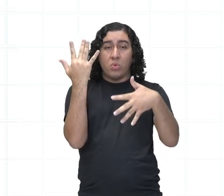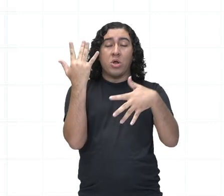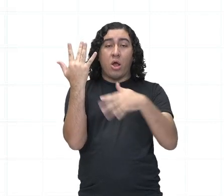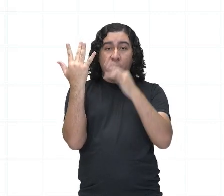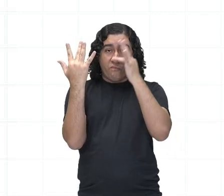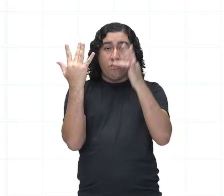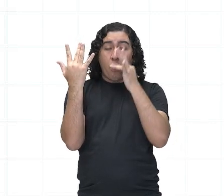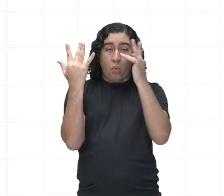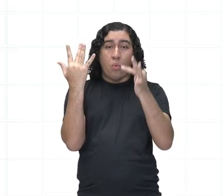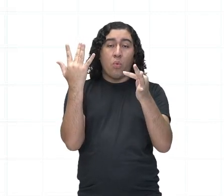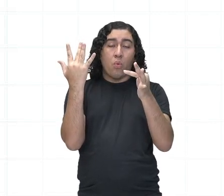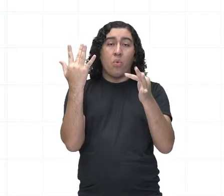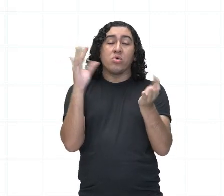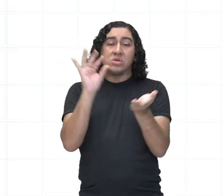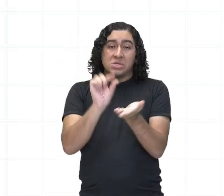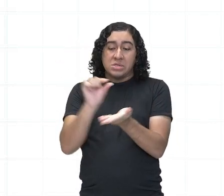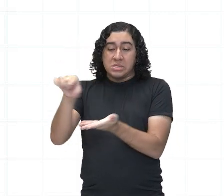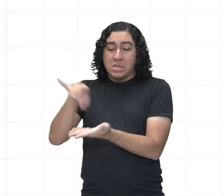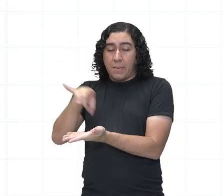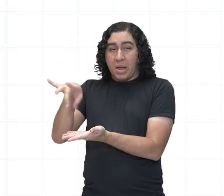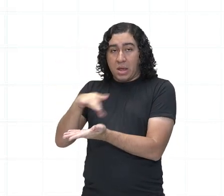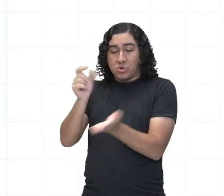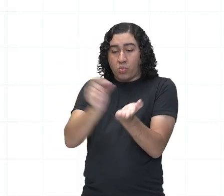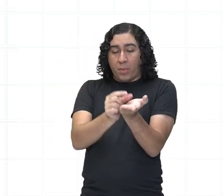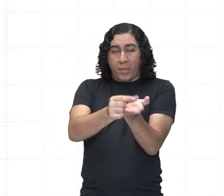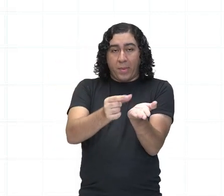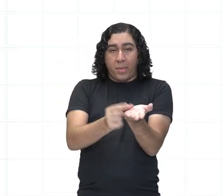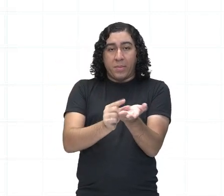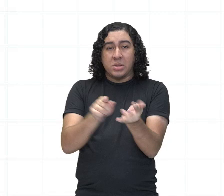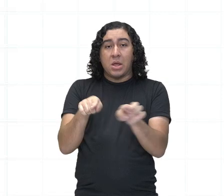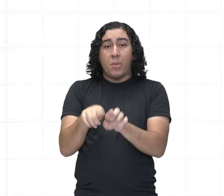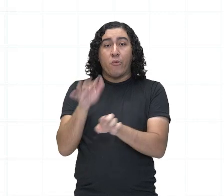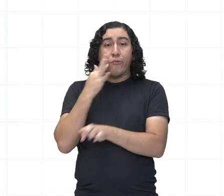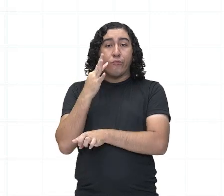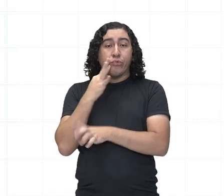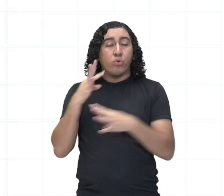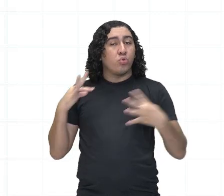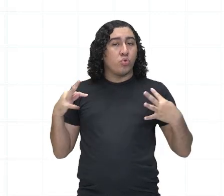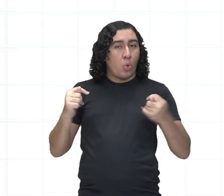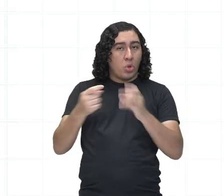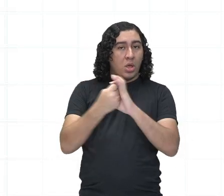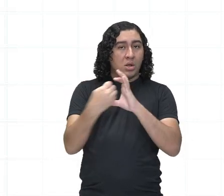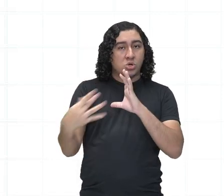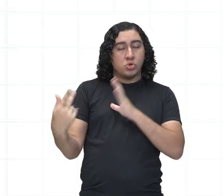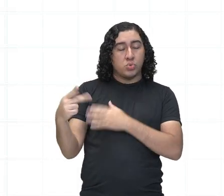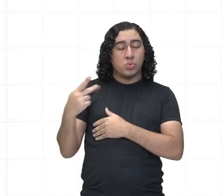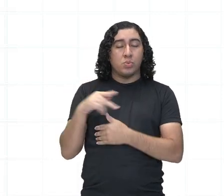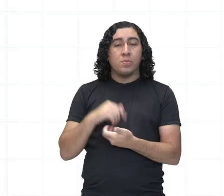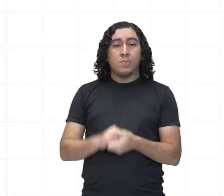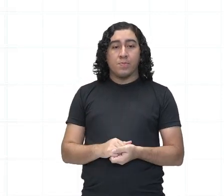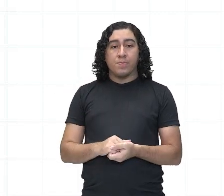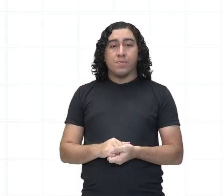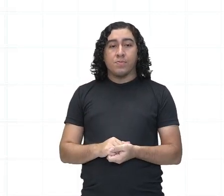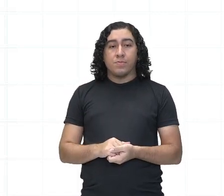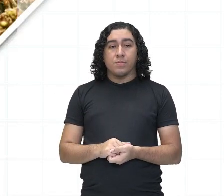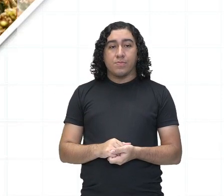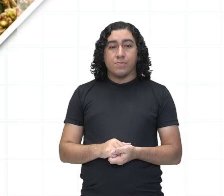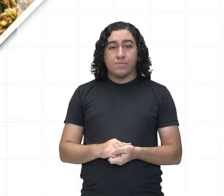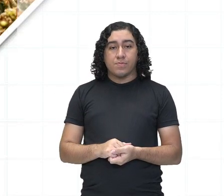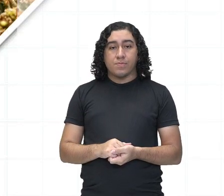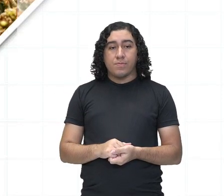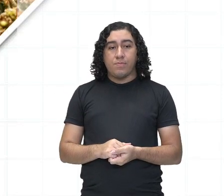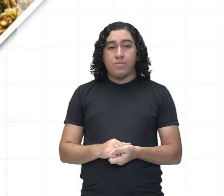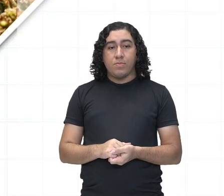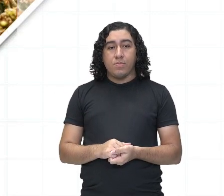flor, semente e fruto. É uma planta com todas as suas estruturas. E nós vamos ver aí